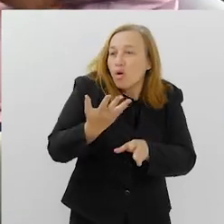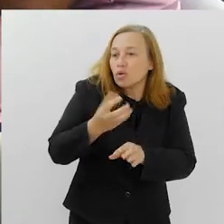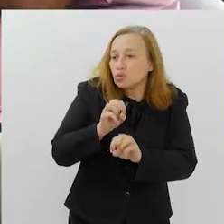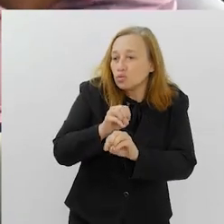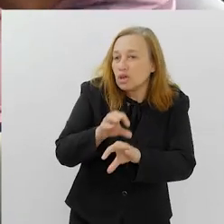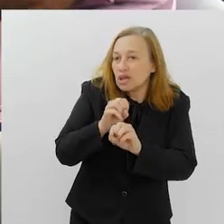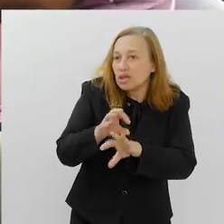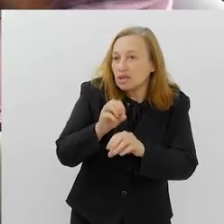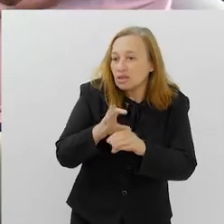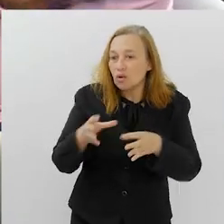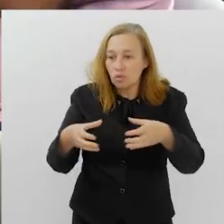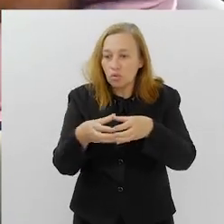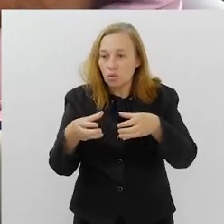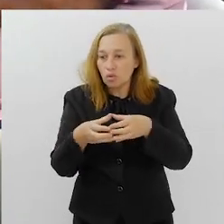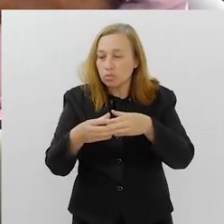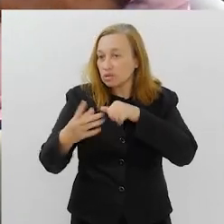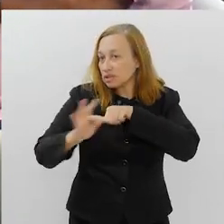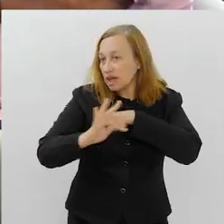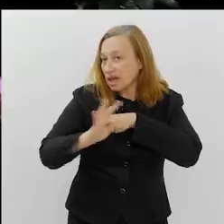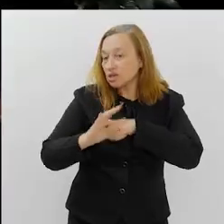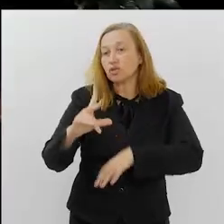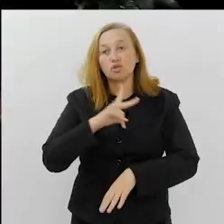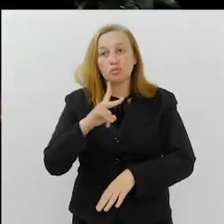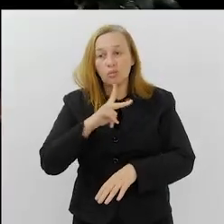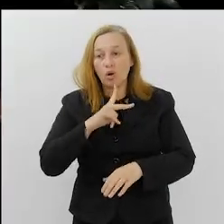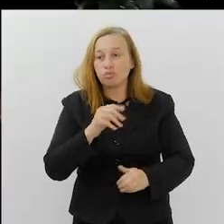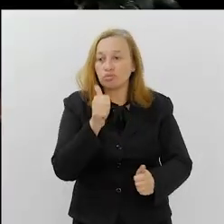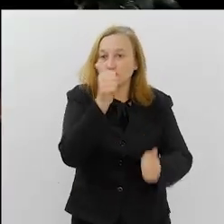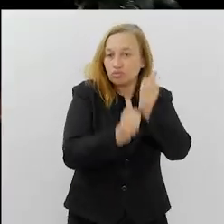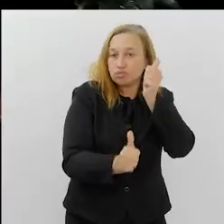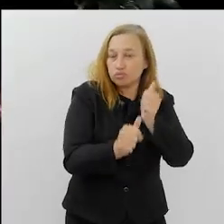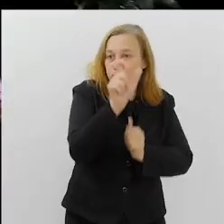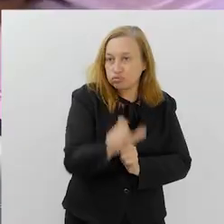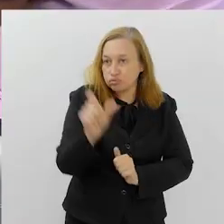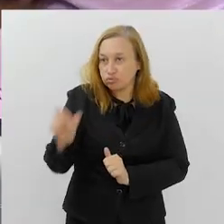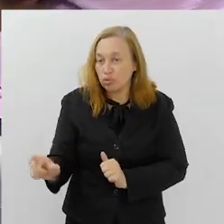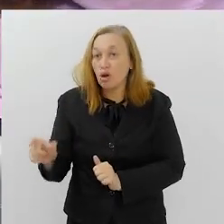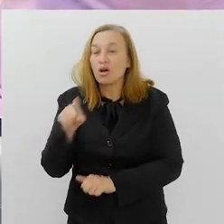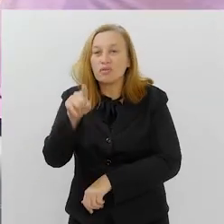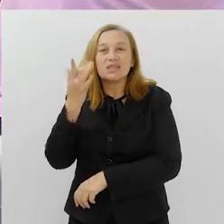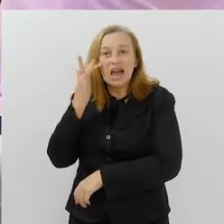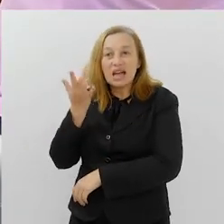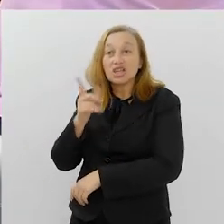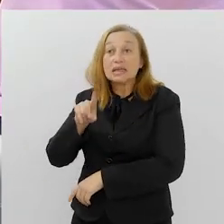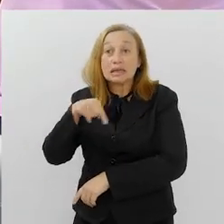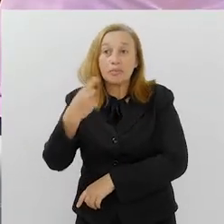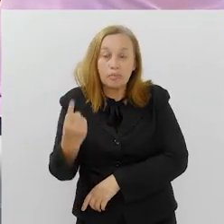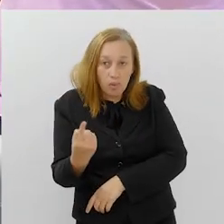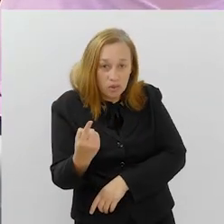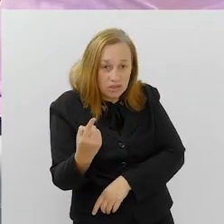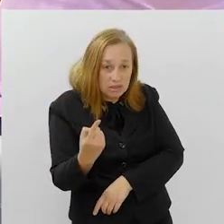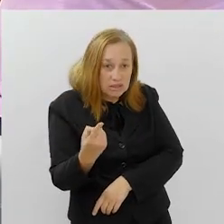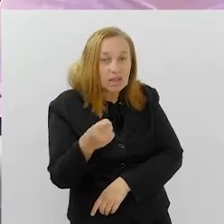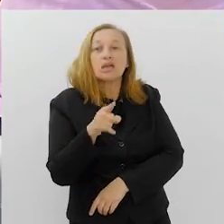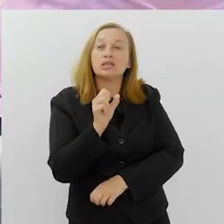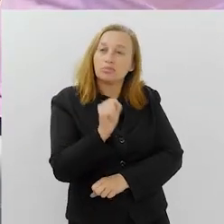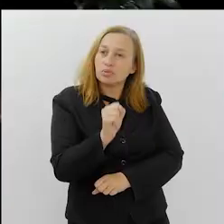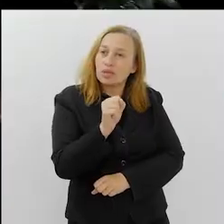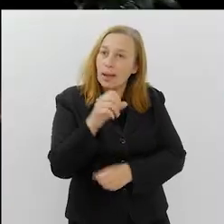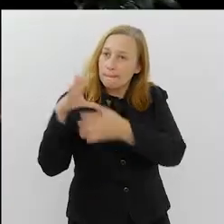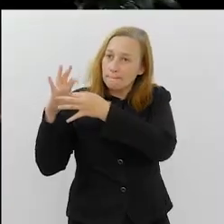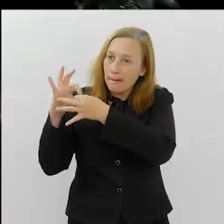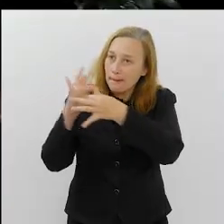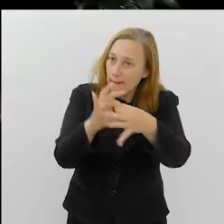do treinador, da comissão técnica, dos próprios jogadores. O que você acha disso? A gente pode ser... Eu queria até depois transferir, se você